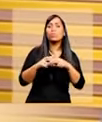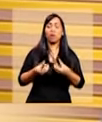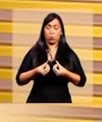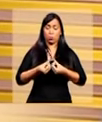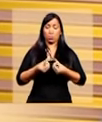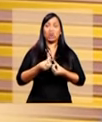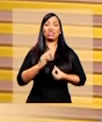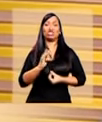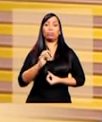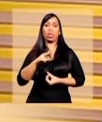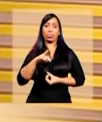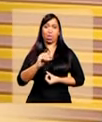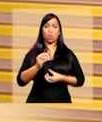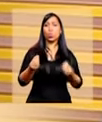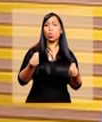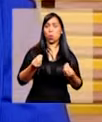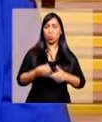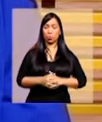do budismo tibetano?